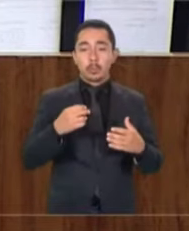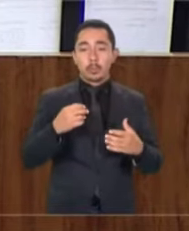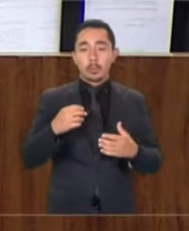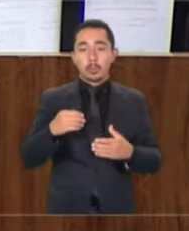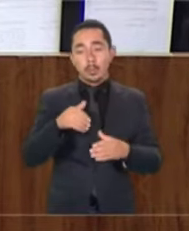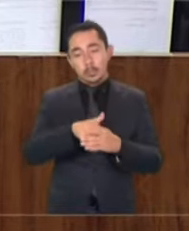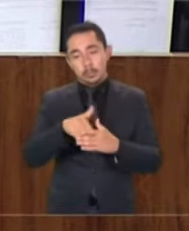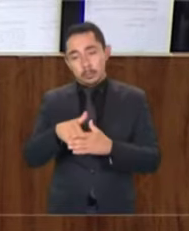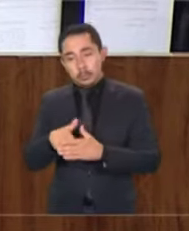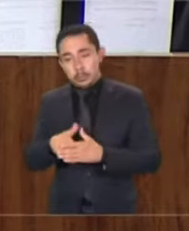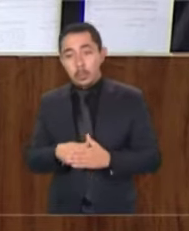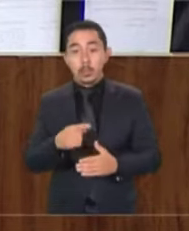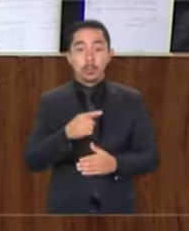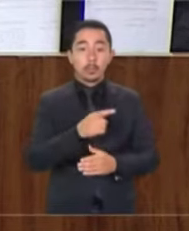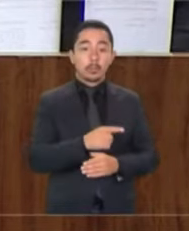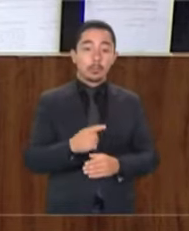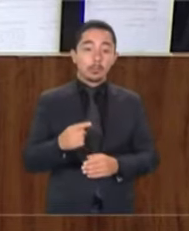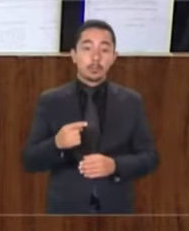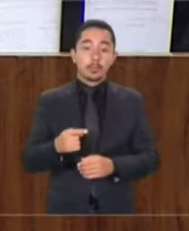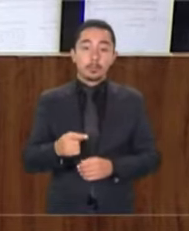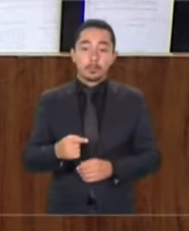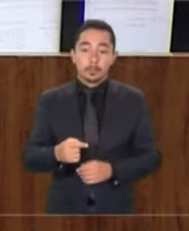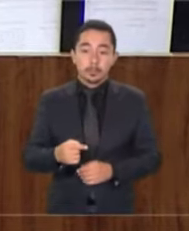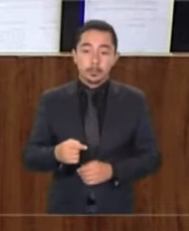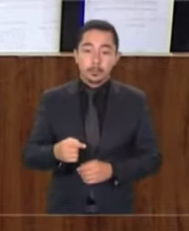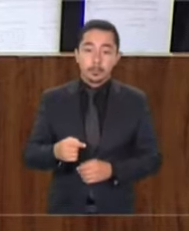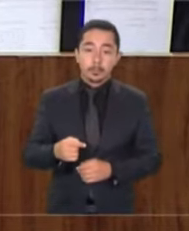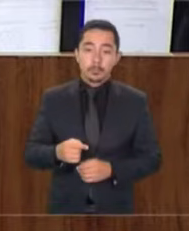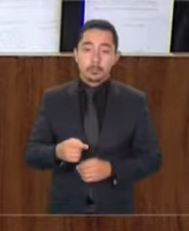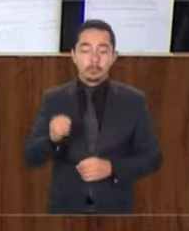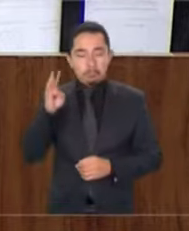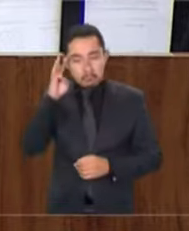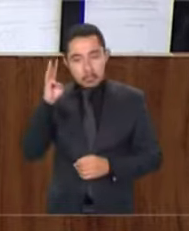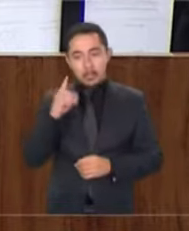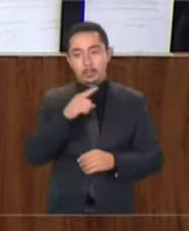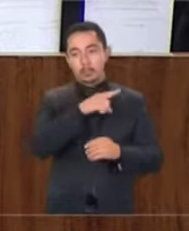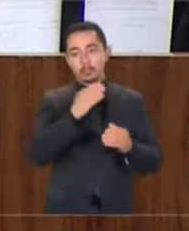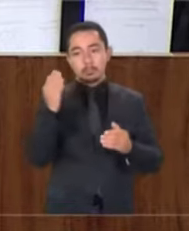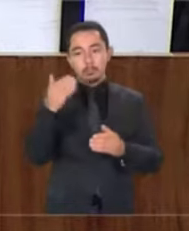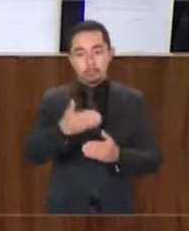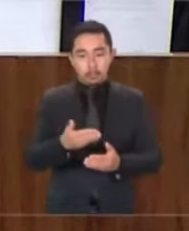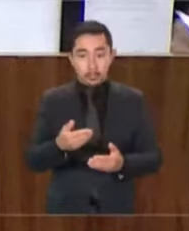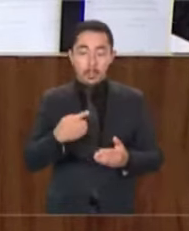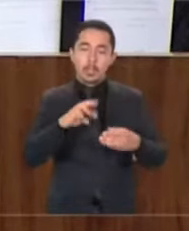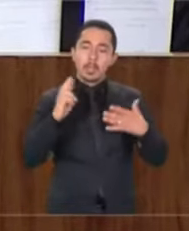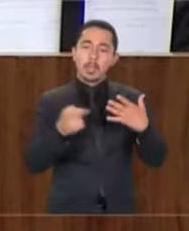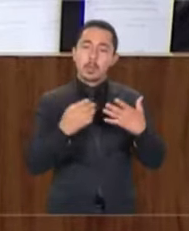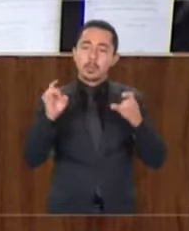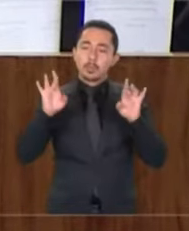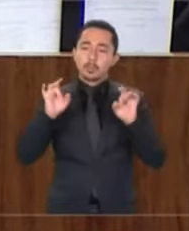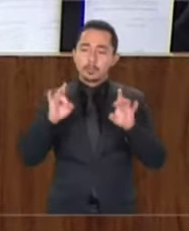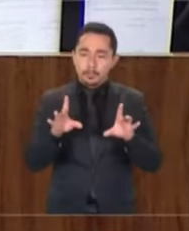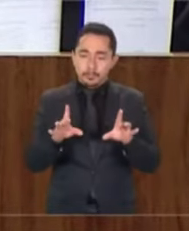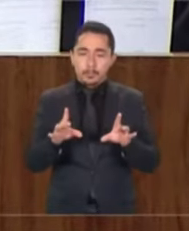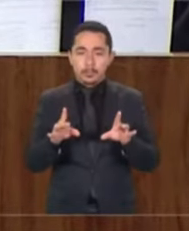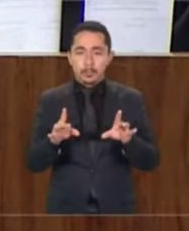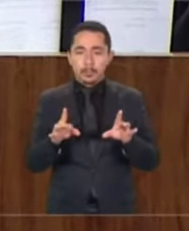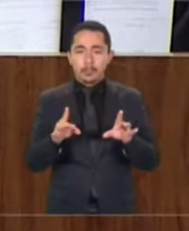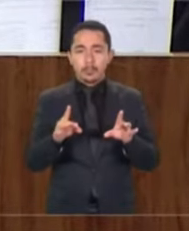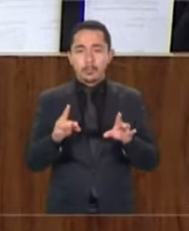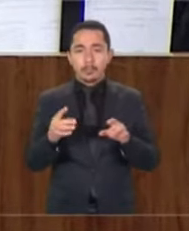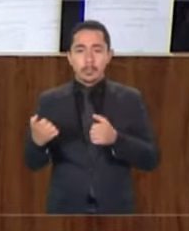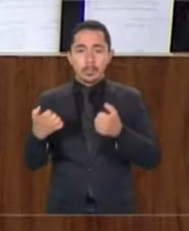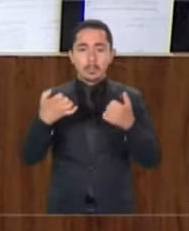060447 de Morros, Maranhão, de relatoria do ministro André Ramos Tavares. Aqui é um recurso especial interposto contra acórdão que